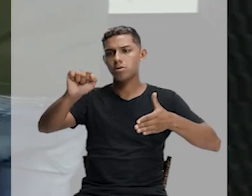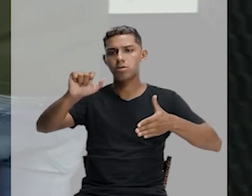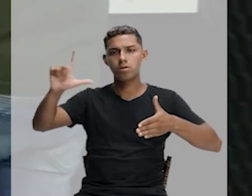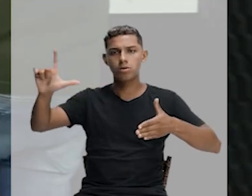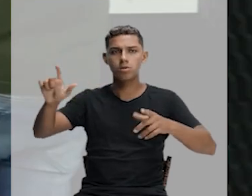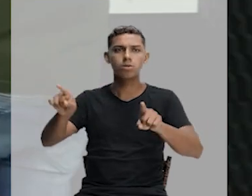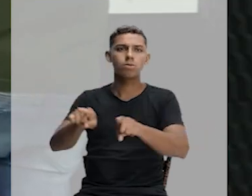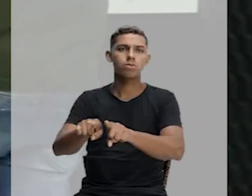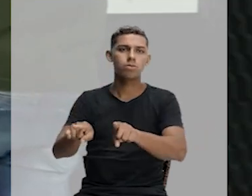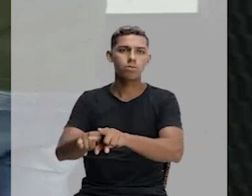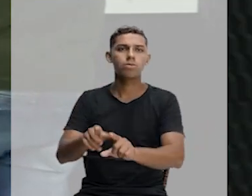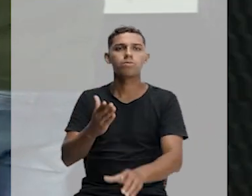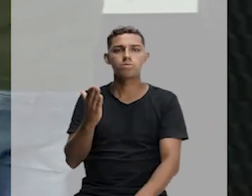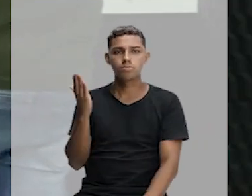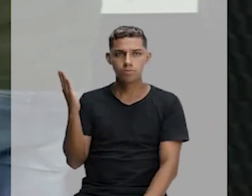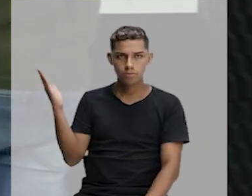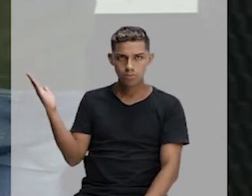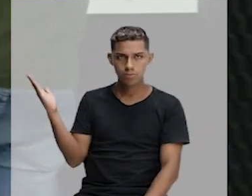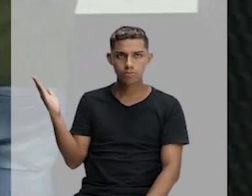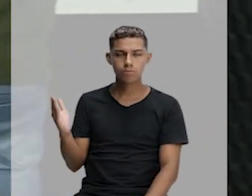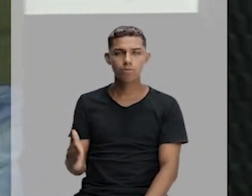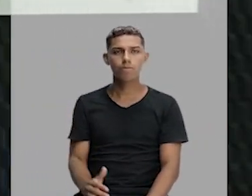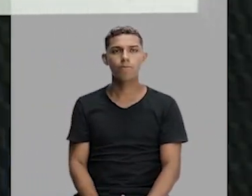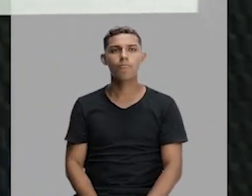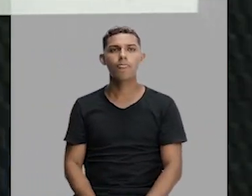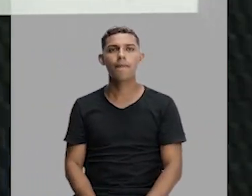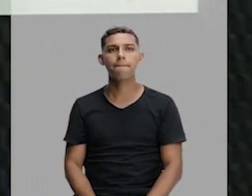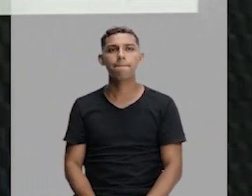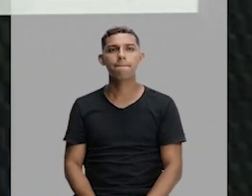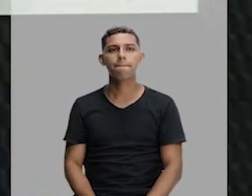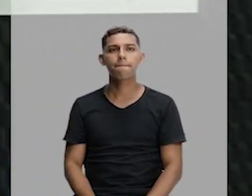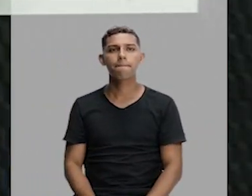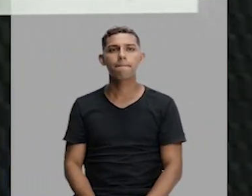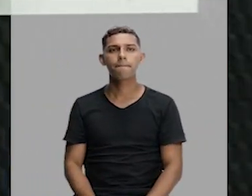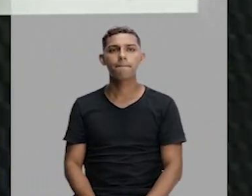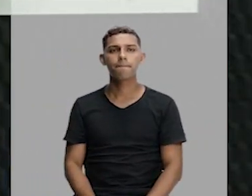Esse outro aqui também é uma face lateral.